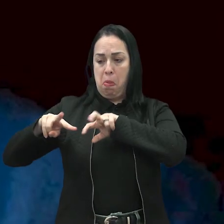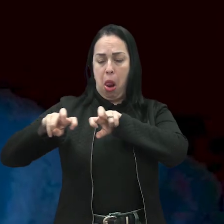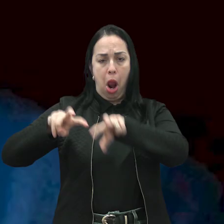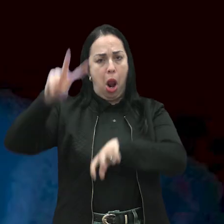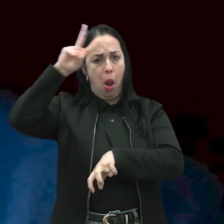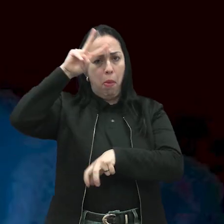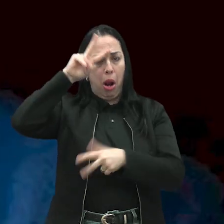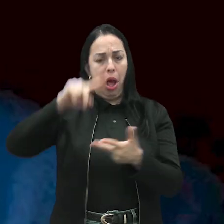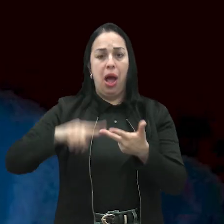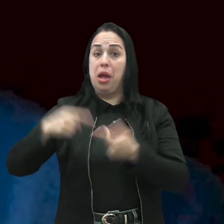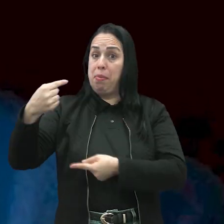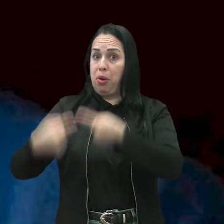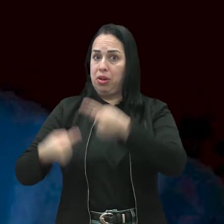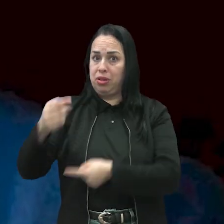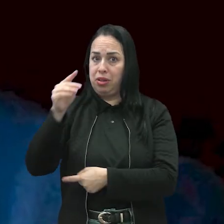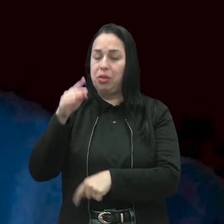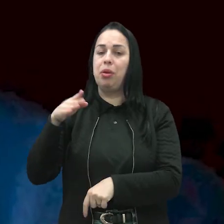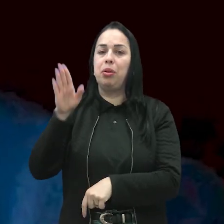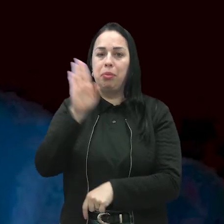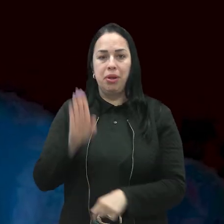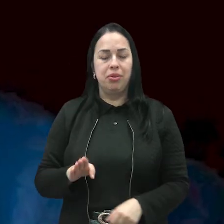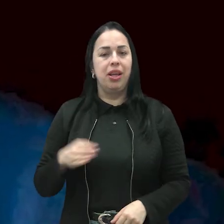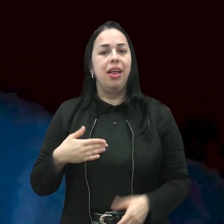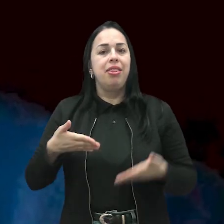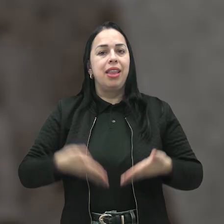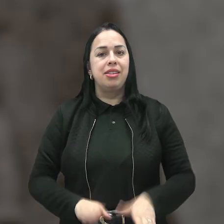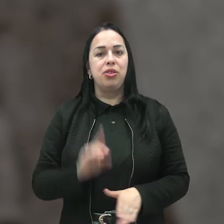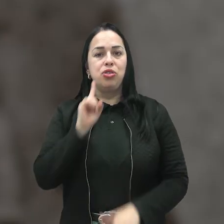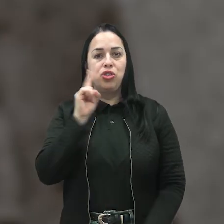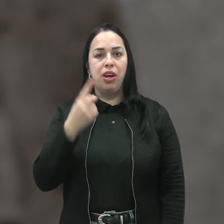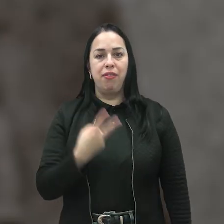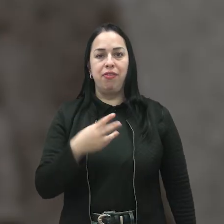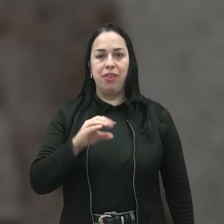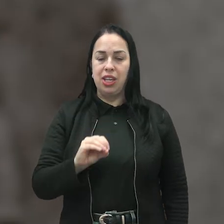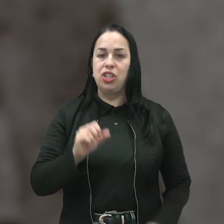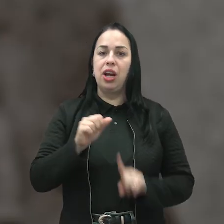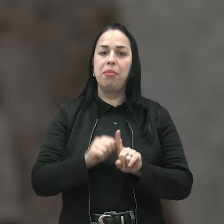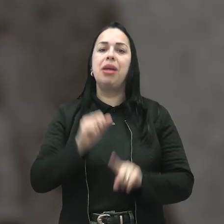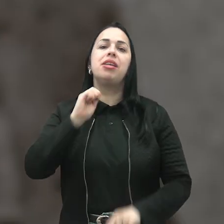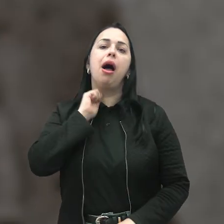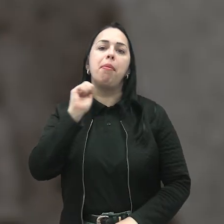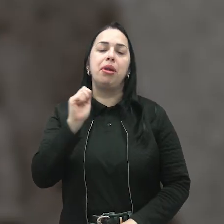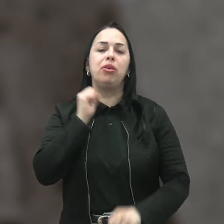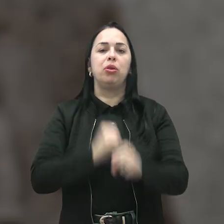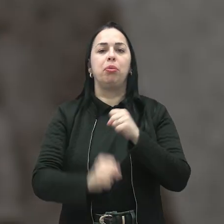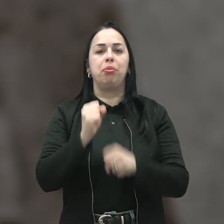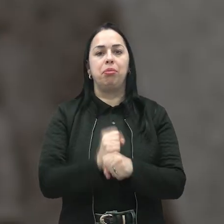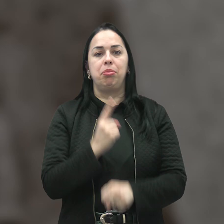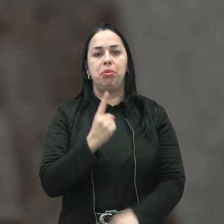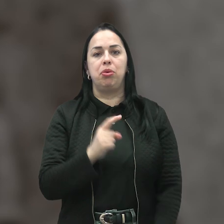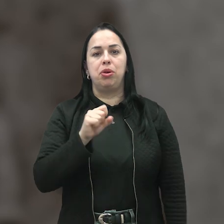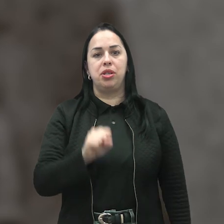diplomata, advogado, historiador e político brasileiro, nasceu no dia 20 de abril de